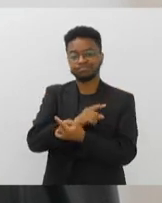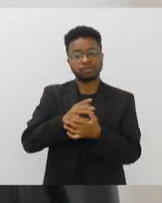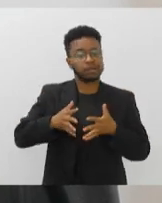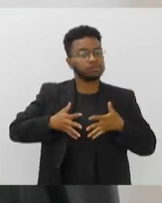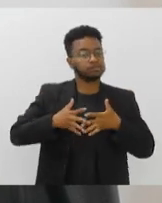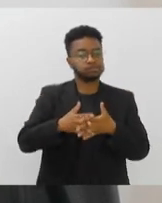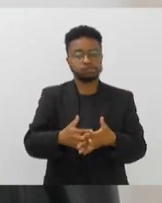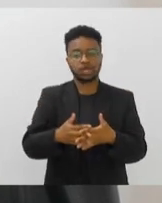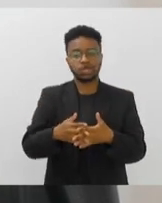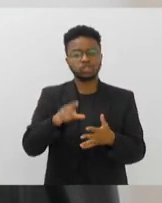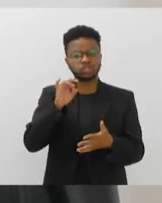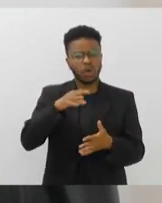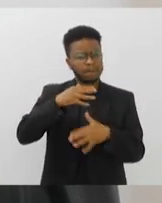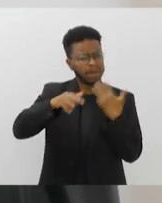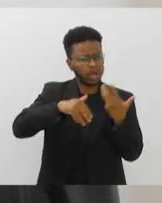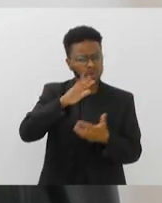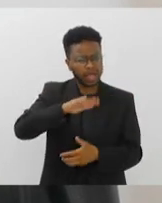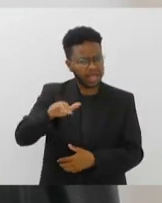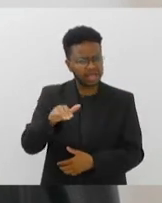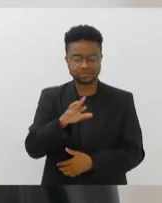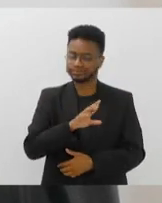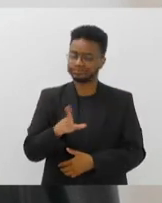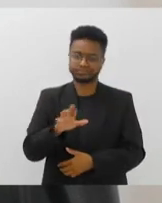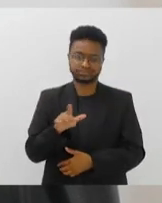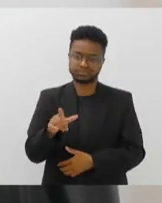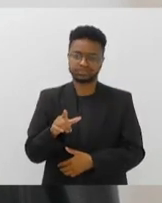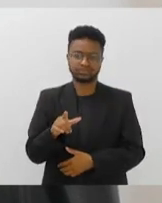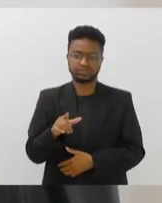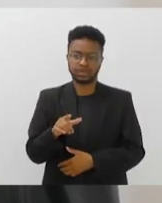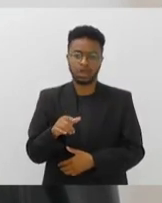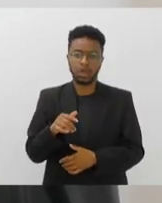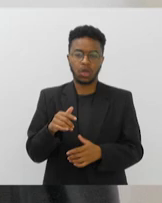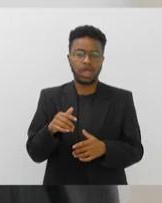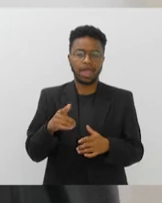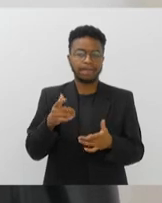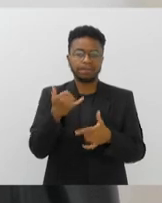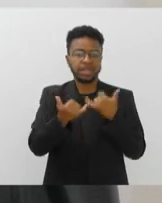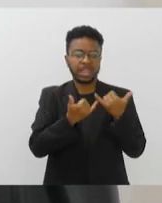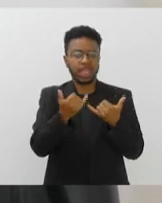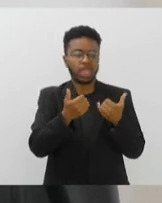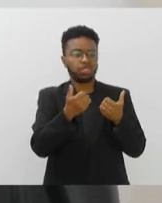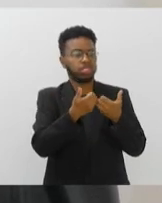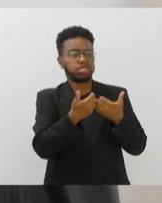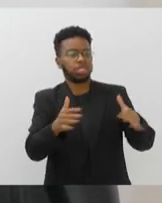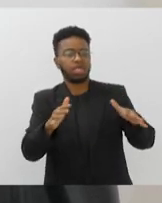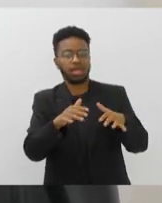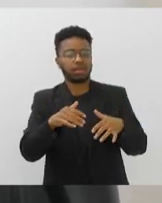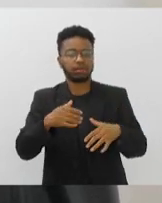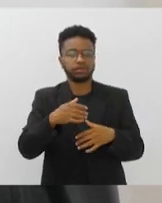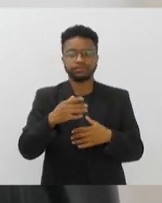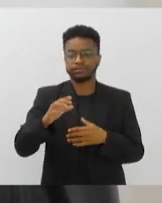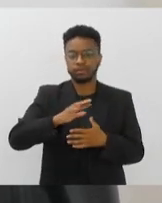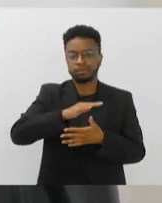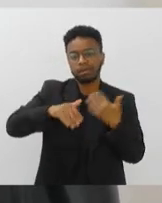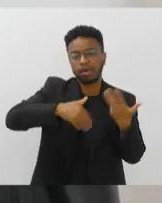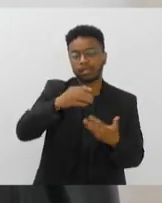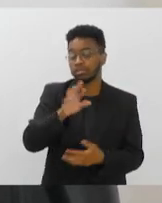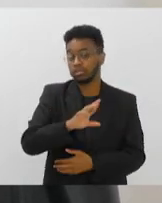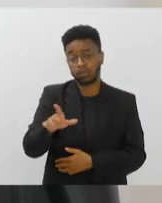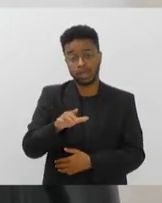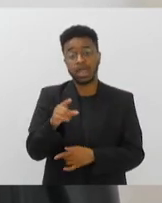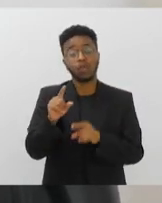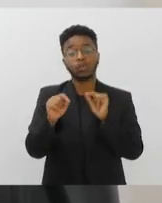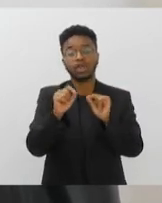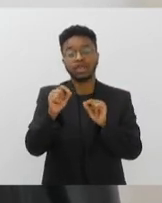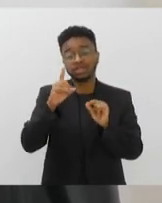só a bagunça na casa não a almofada Caída no Chão os brinquedos espalhados não é dificuldade de